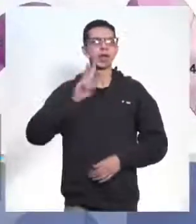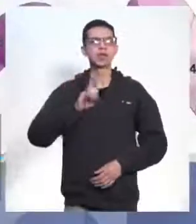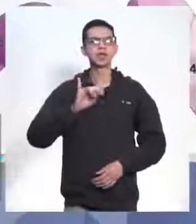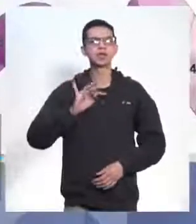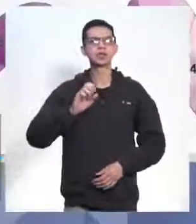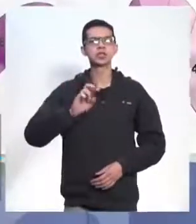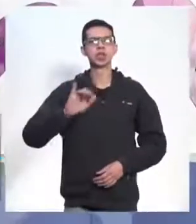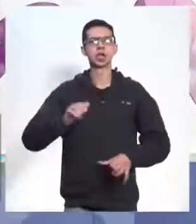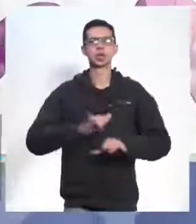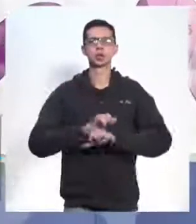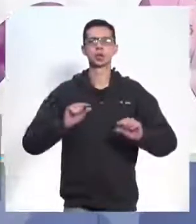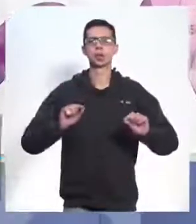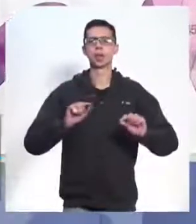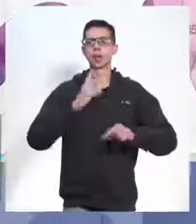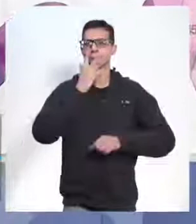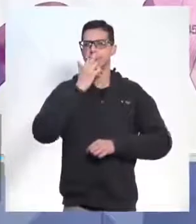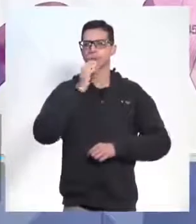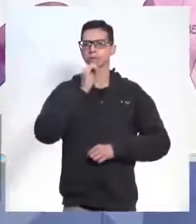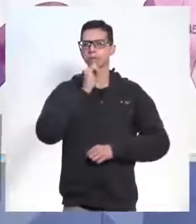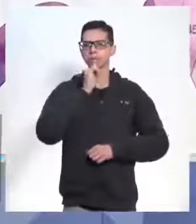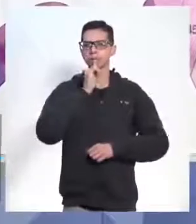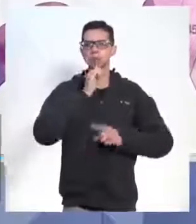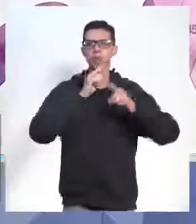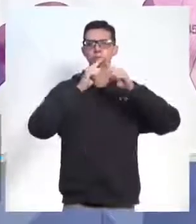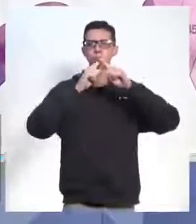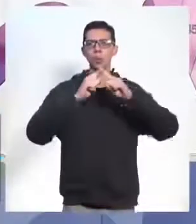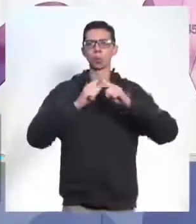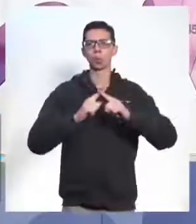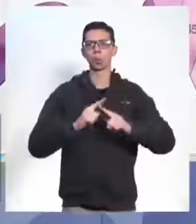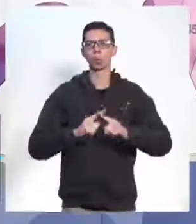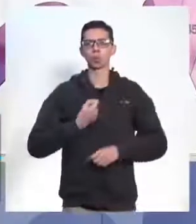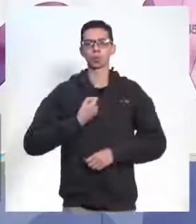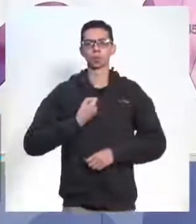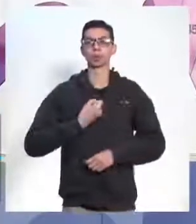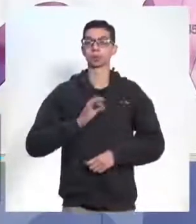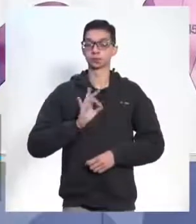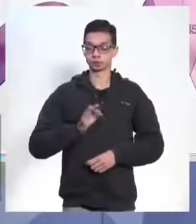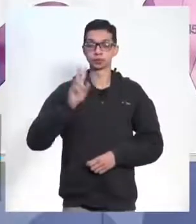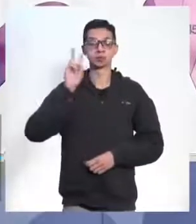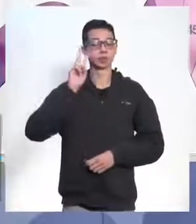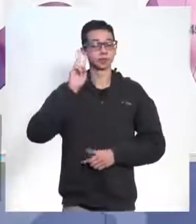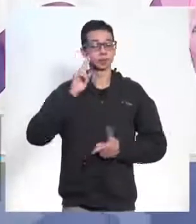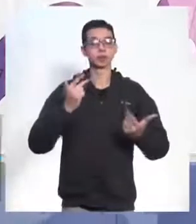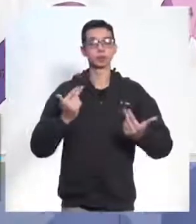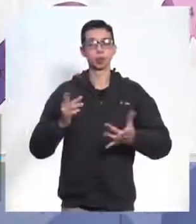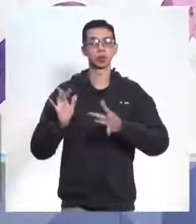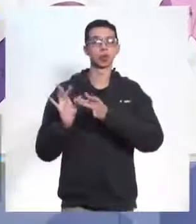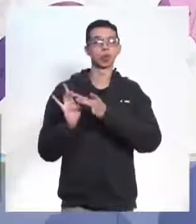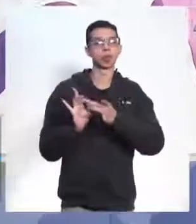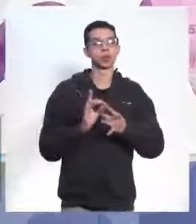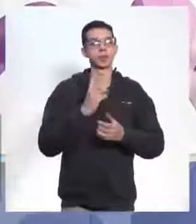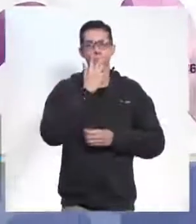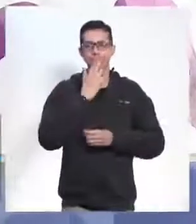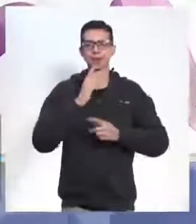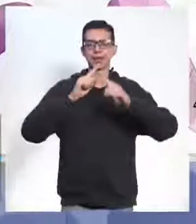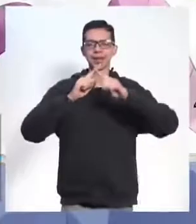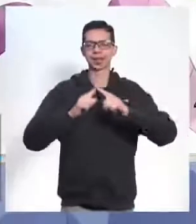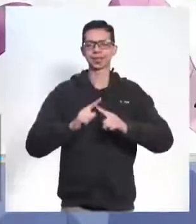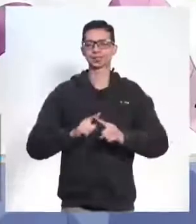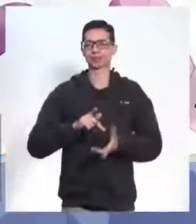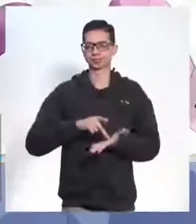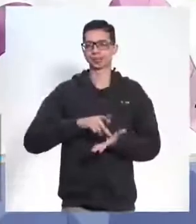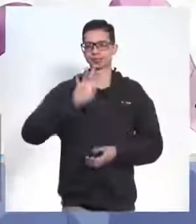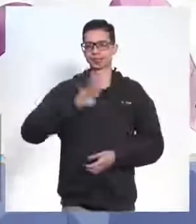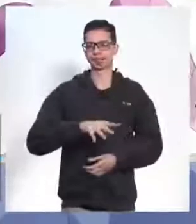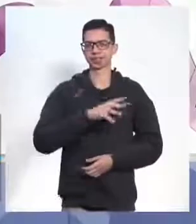está relacionado com a tabuada. Boa. Quando a gente pensa nos múltiplos, a gente lembra exatamente do contexto da tabuada. E ó, na nossa trilha, eu